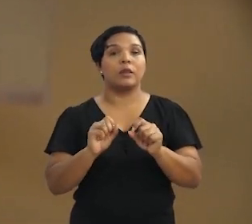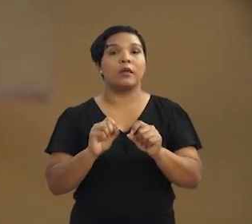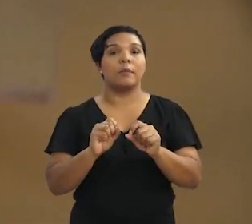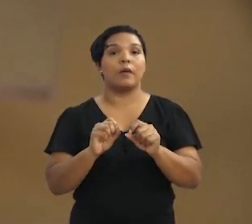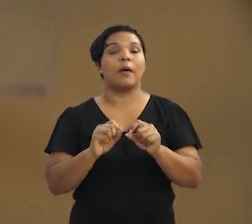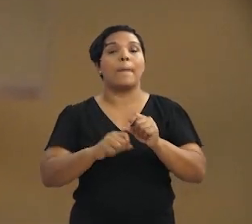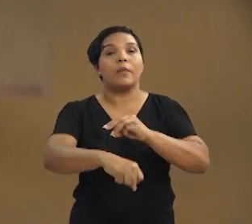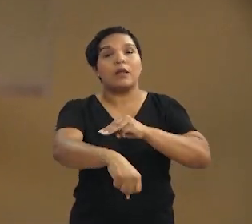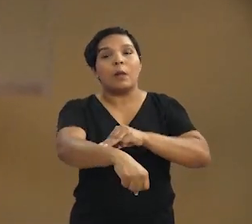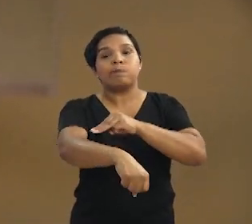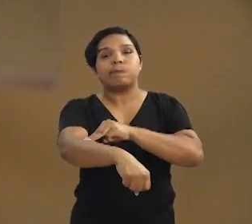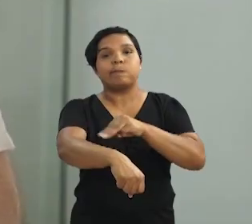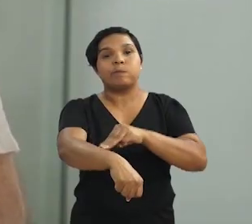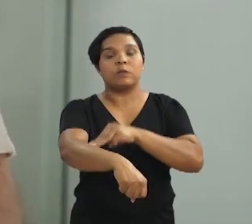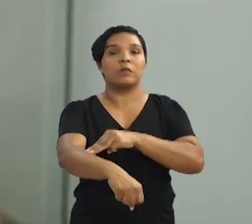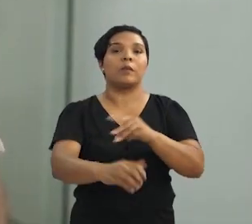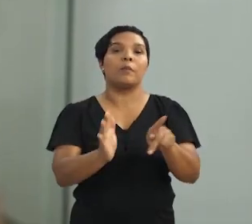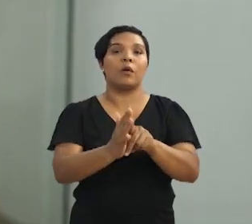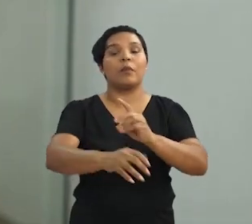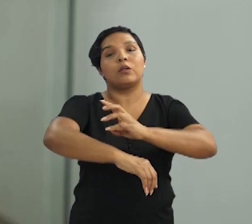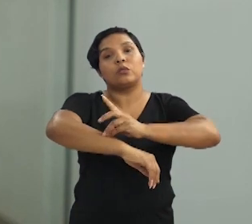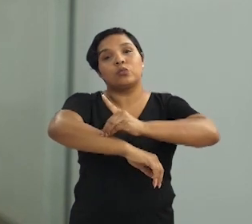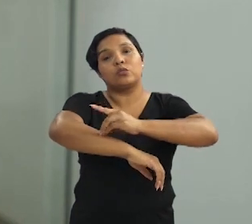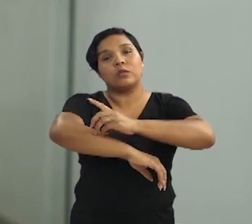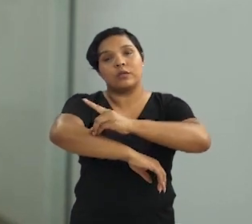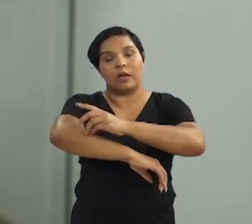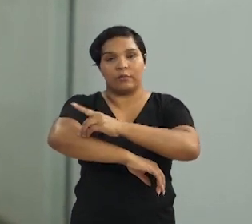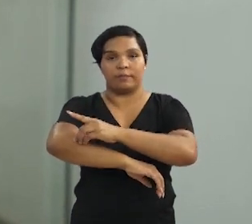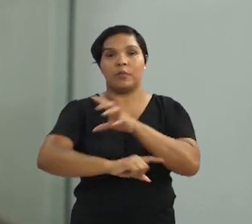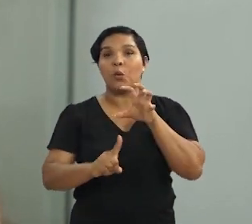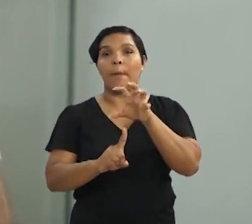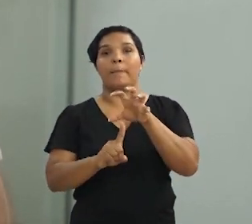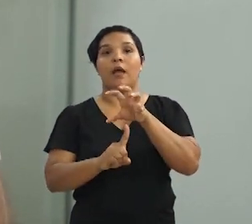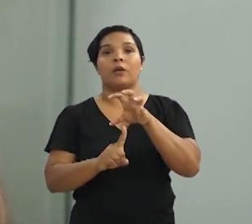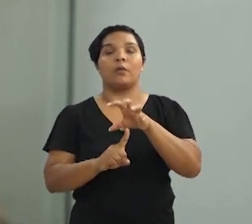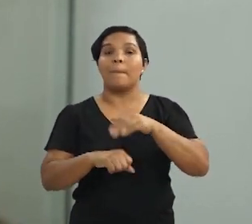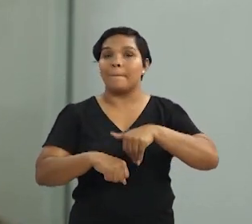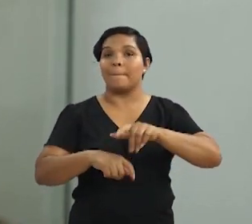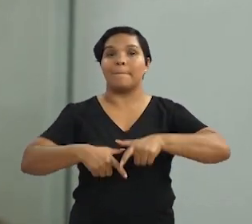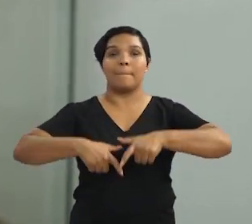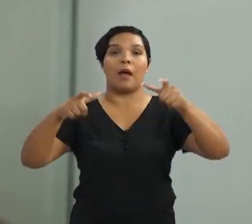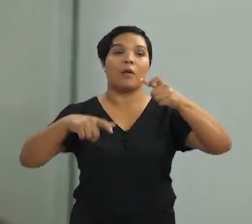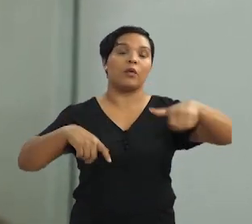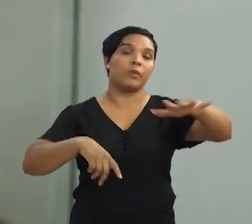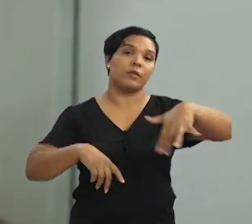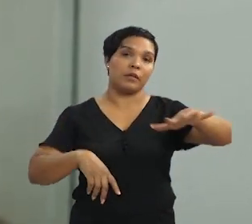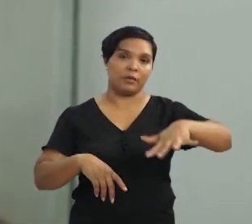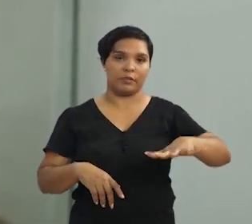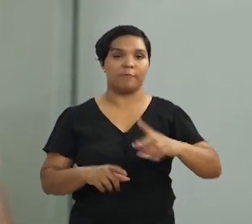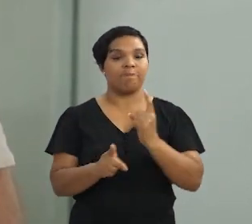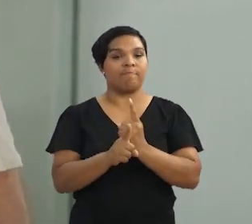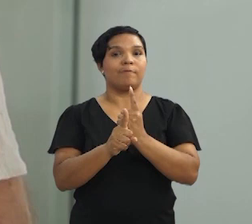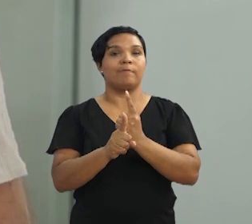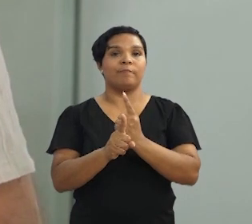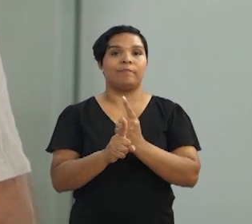para sustentar a musculatura do animal. A descoberta dos dinossauros, ela sempre tem um impacto. Às vezes é um impacto até maior que outras